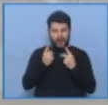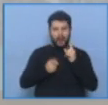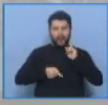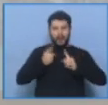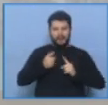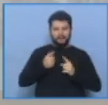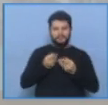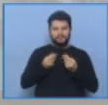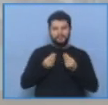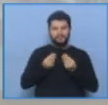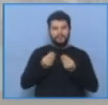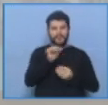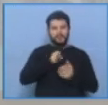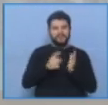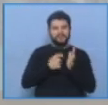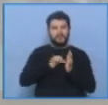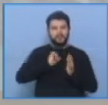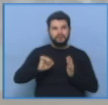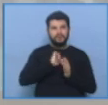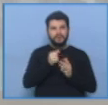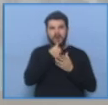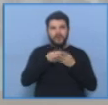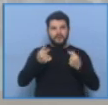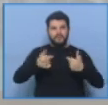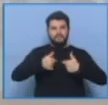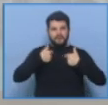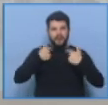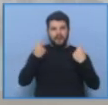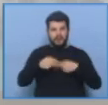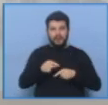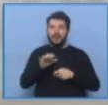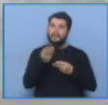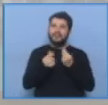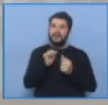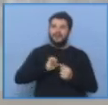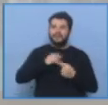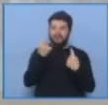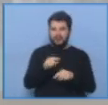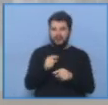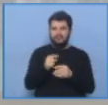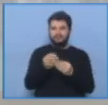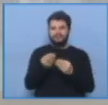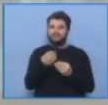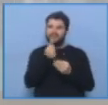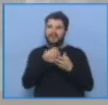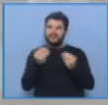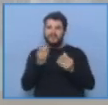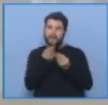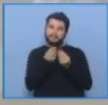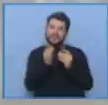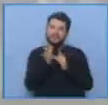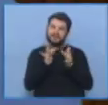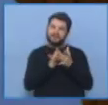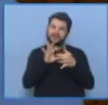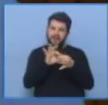são, enfim, as nossas necessidades, querendo resolvê-las por nós próprios e à nossa maneira, não é? E não resolver à maneira de Jesus,